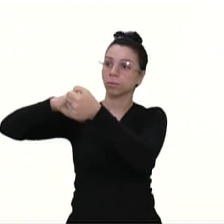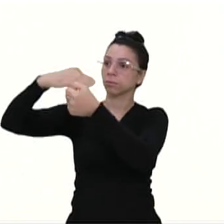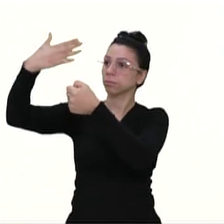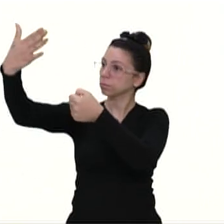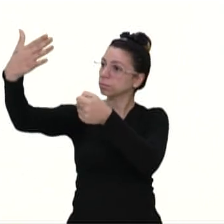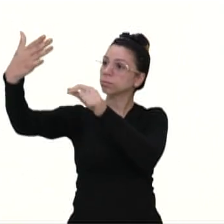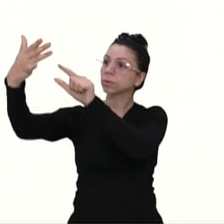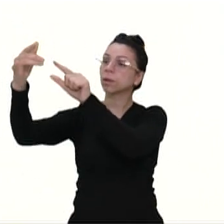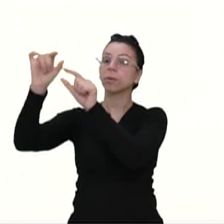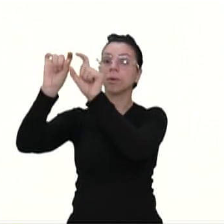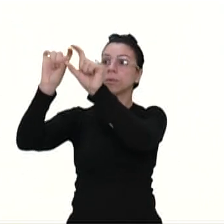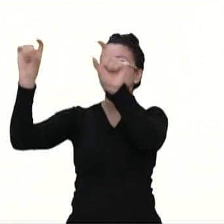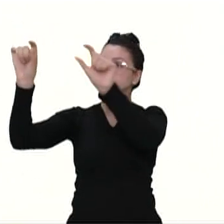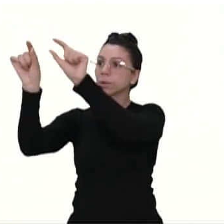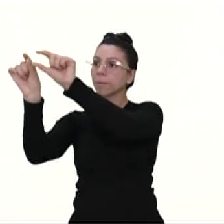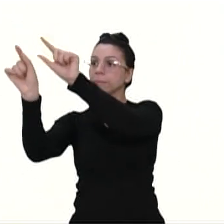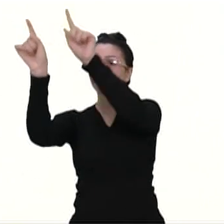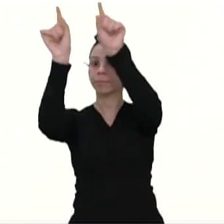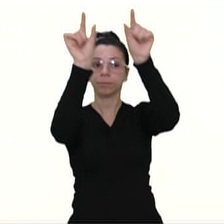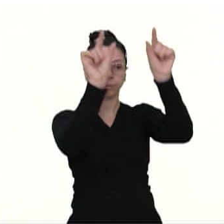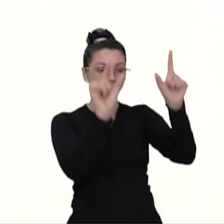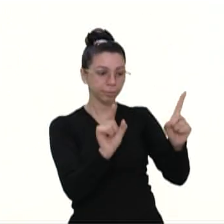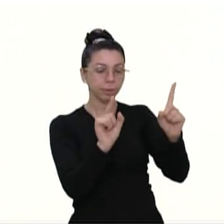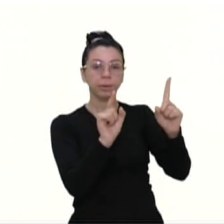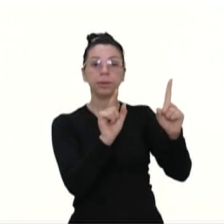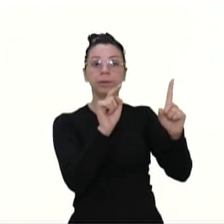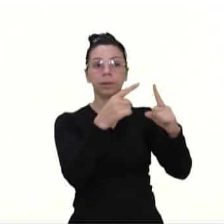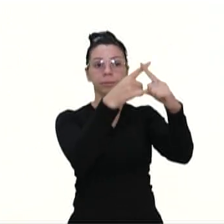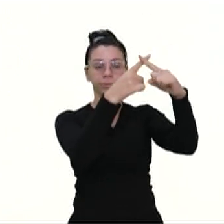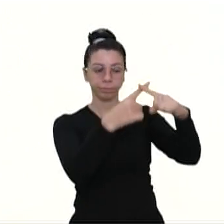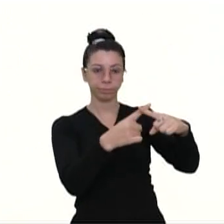expoente multiplicando o logaritmo. Então eu fico com